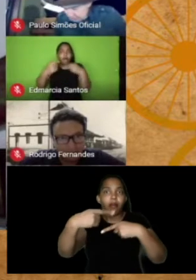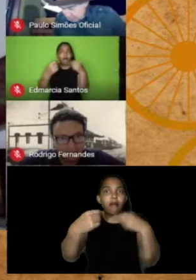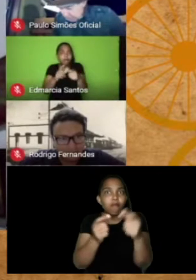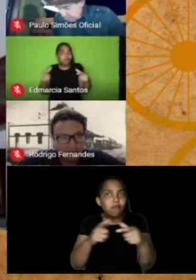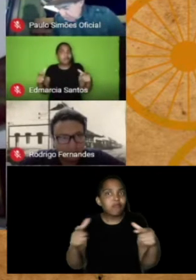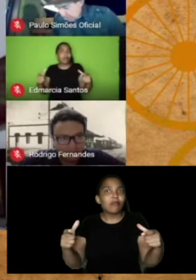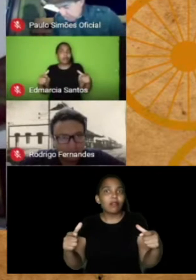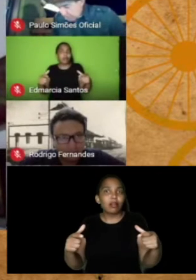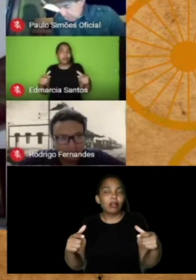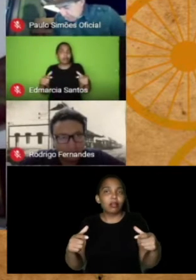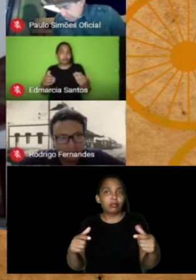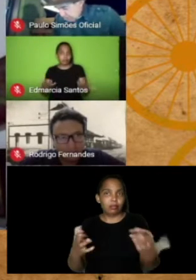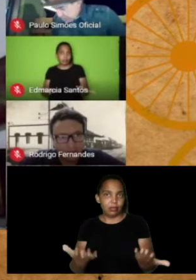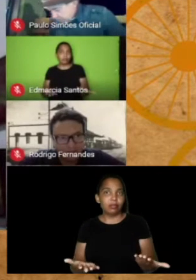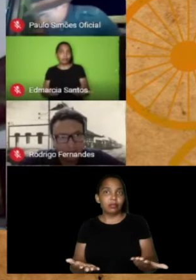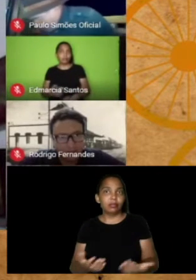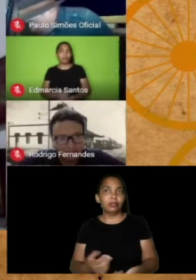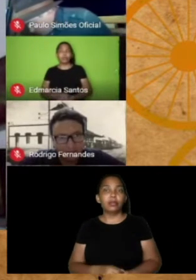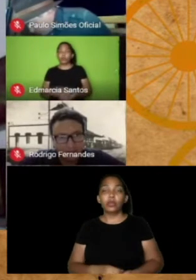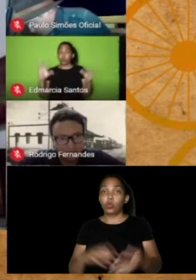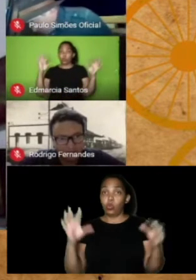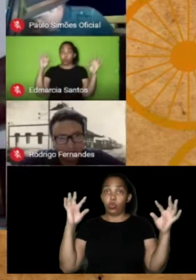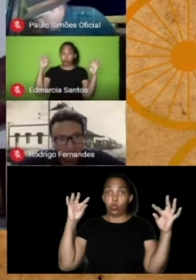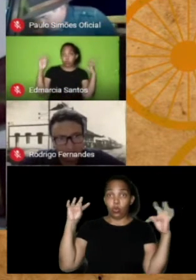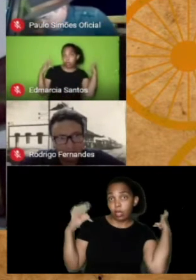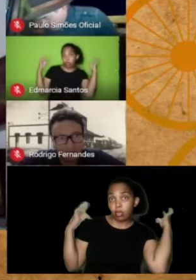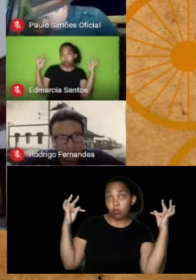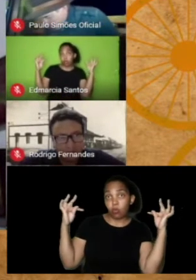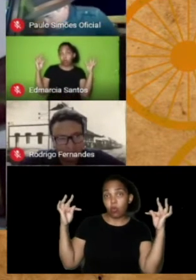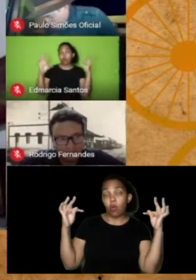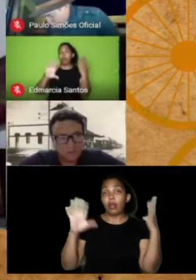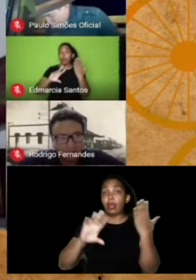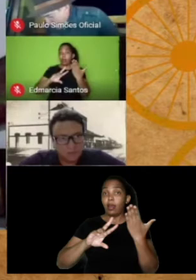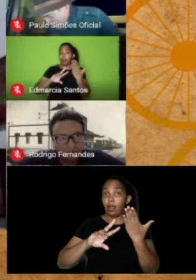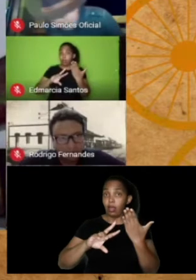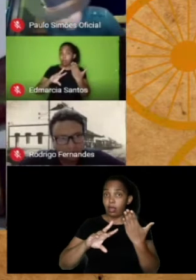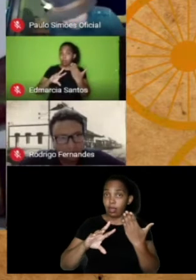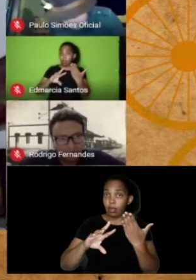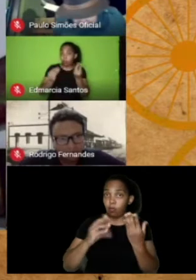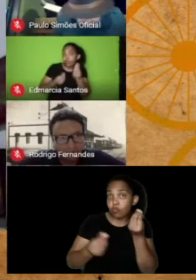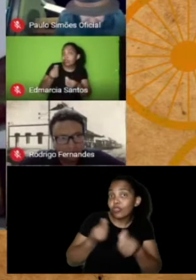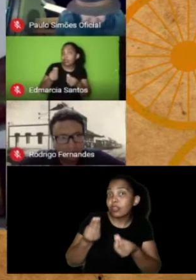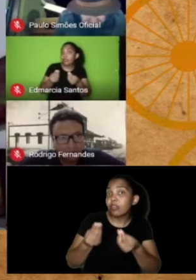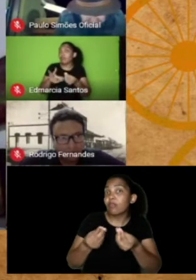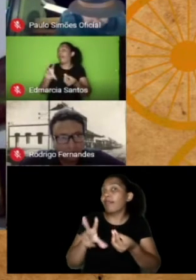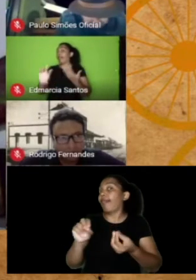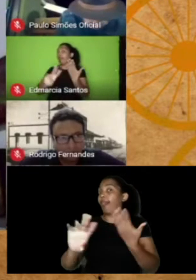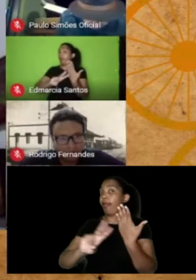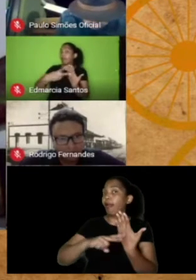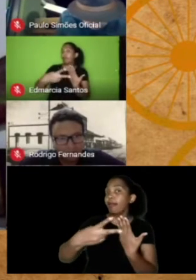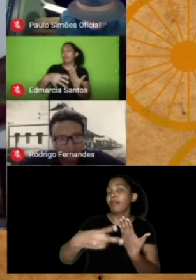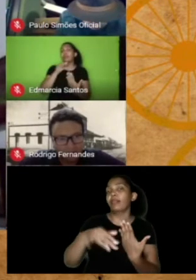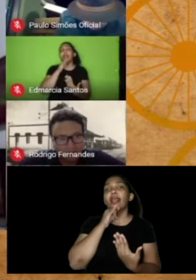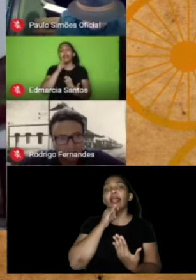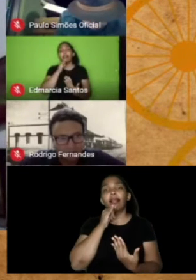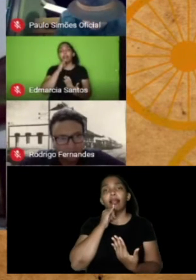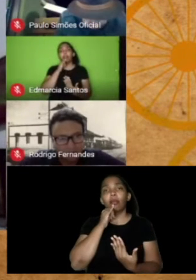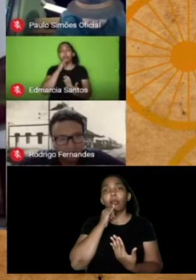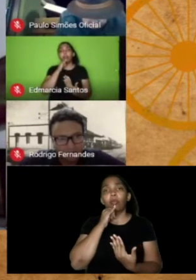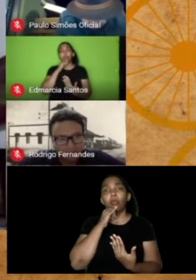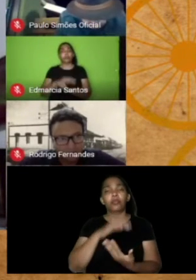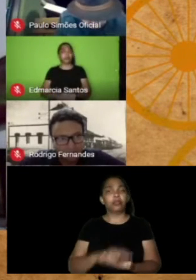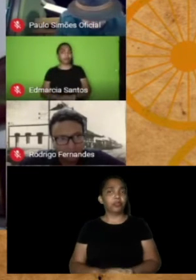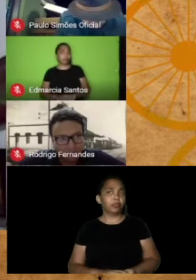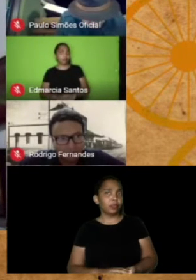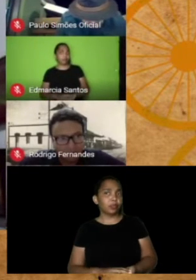consequência. Certo? E isso, para mim, ele é perigoso. E aí eu vou dar um exemplo sobre Corumbá, e a Andréia, se sair aqui,